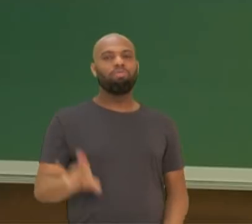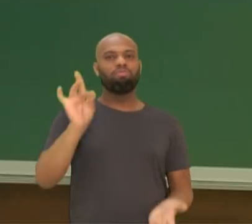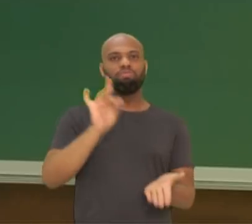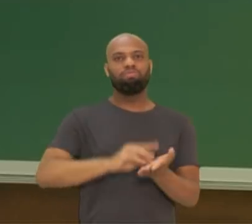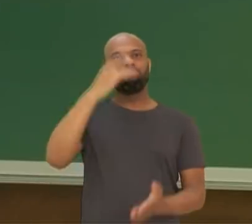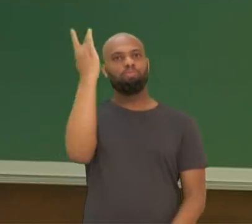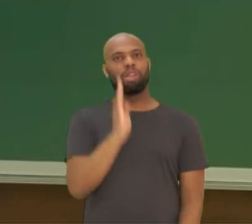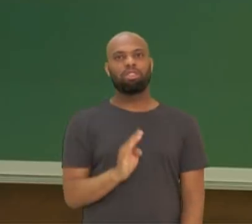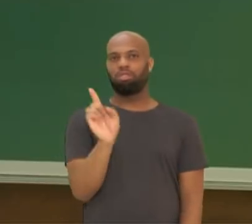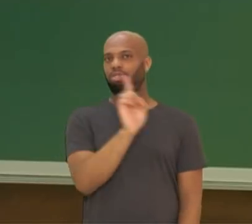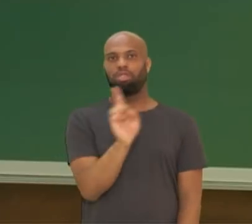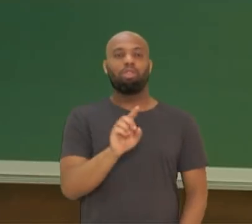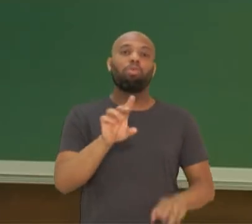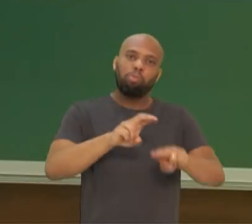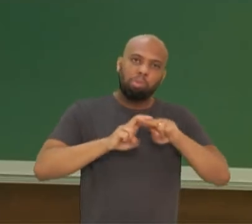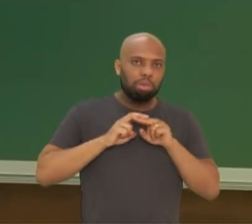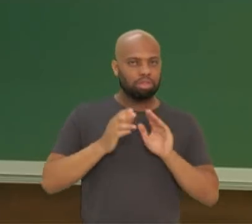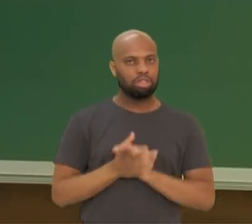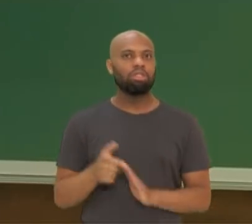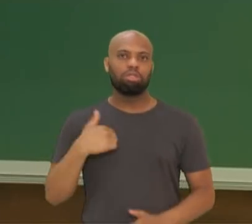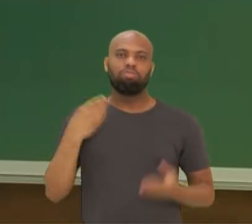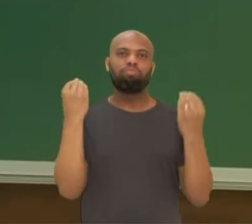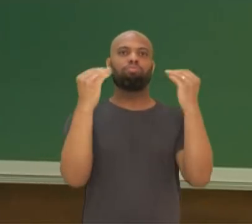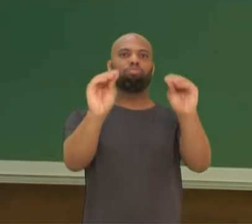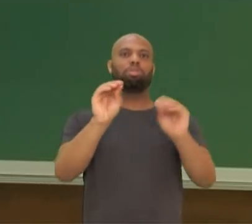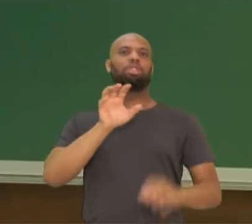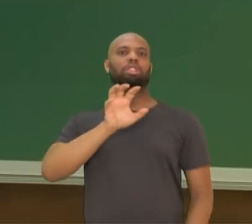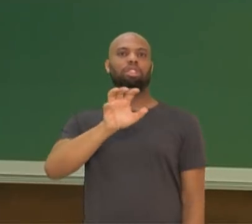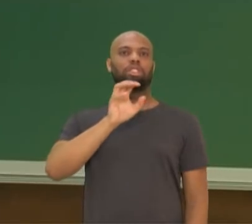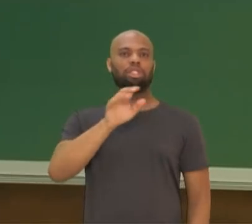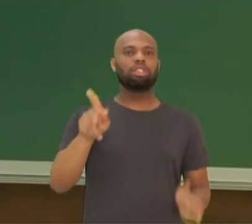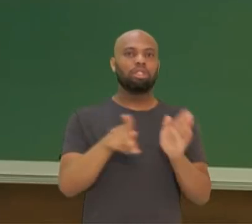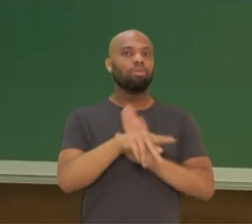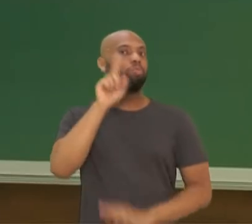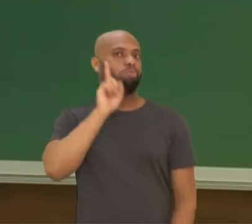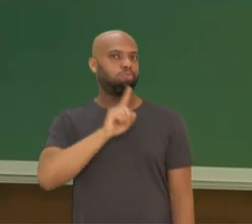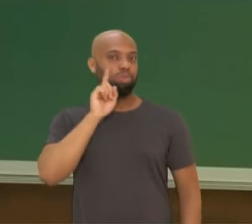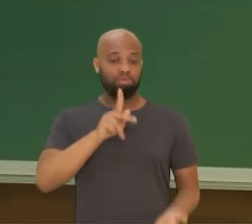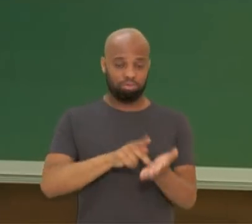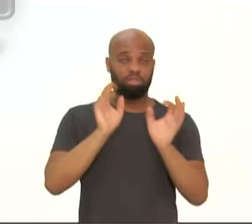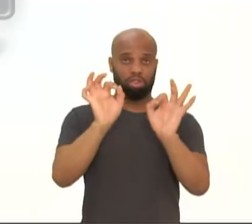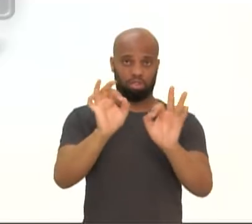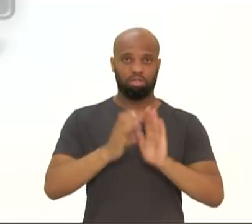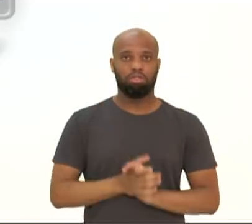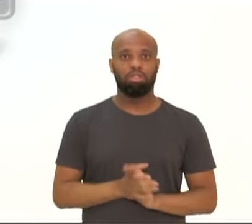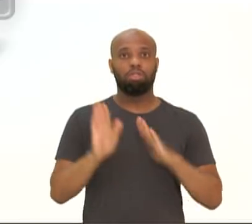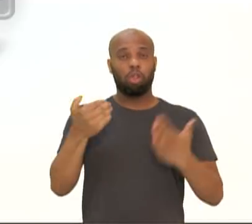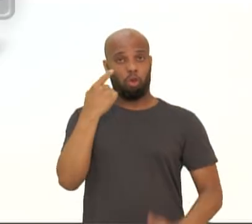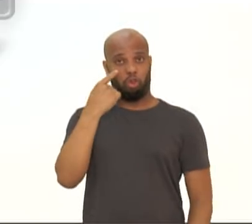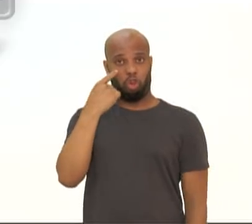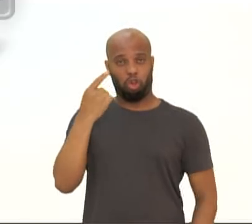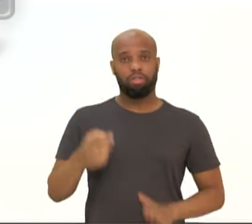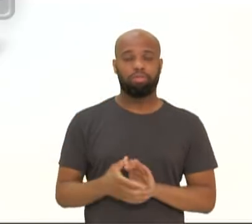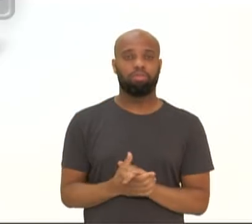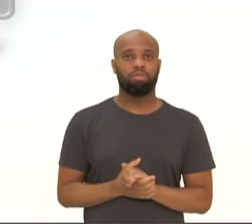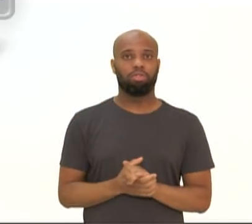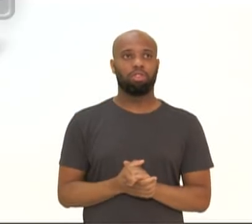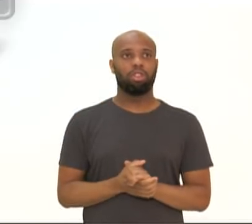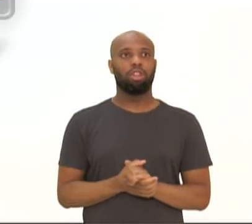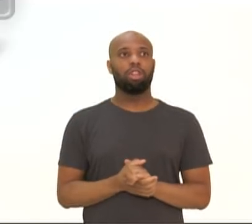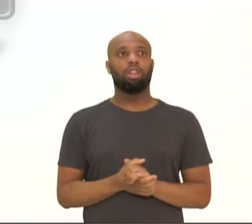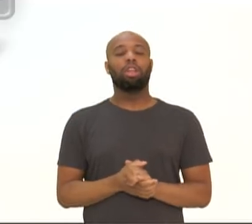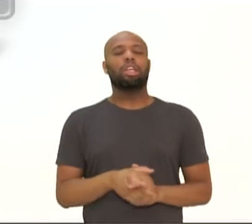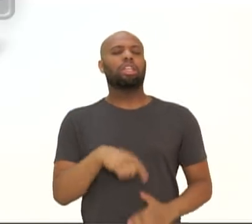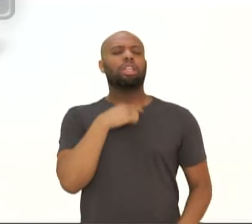oficiais brasileiros, por isso só que eu acabei colocando esse dos Estados Unidos mesmo, tá? Mas olha só, o sufocamento